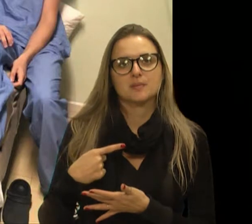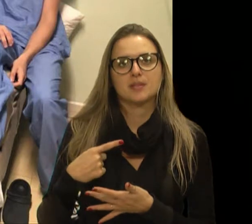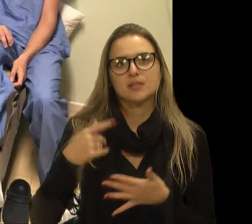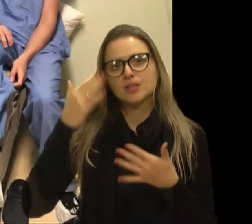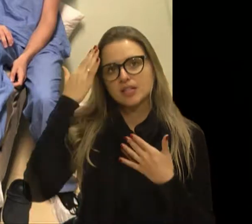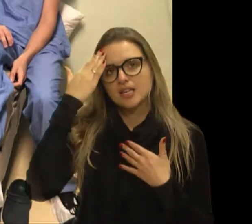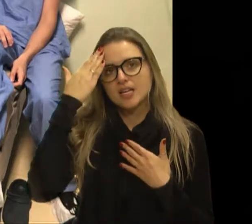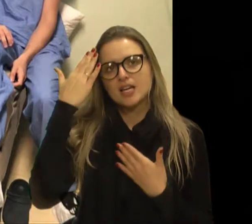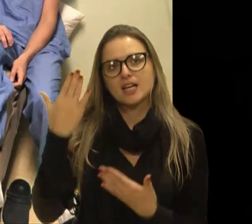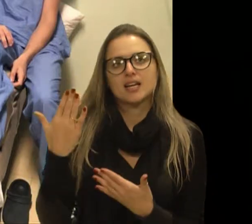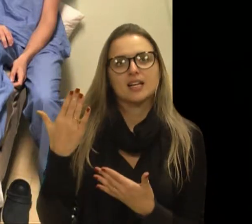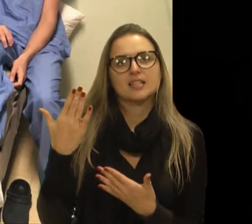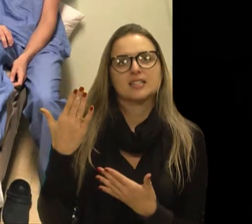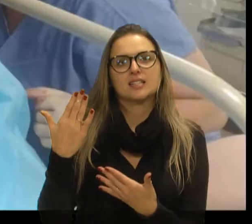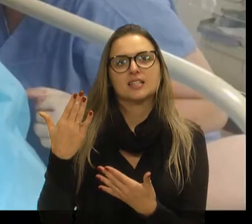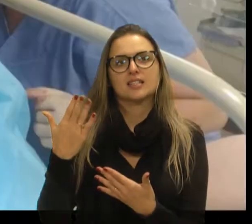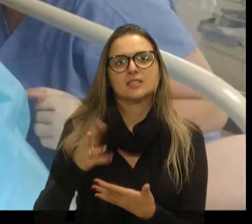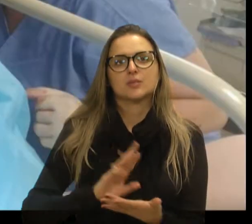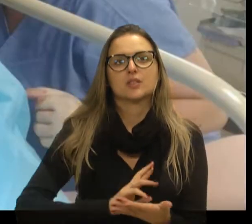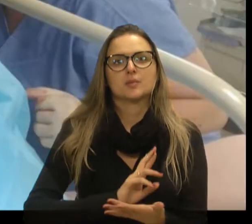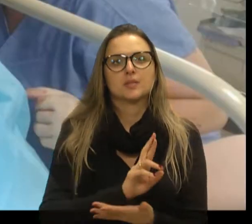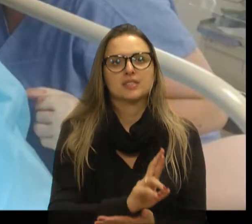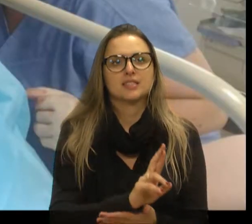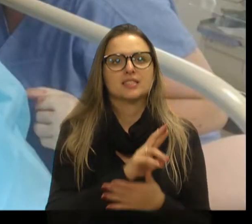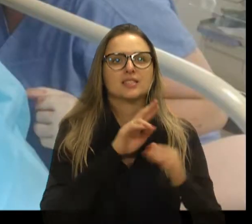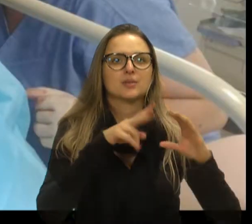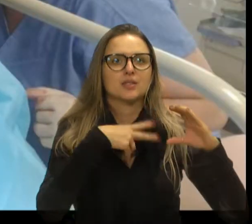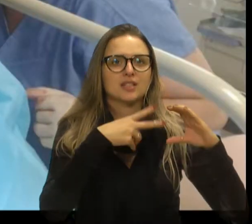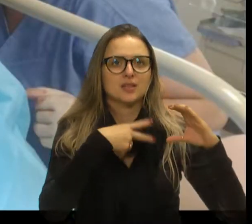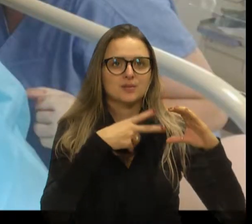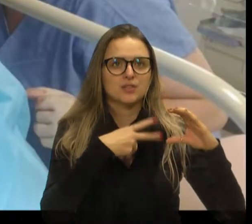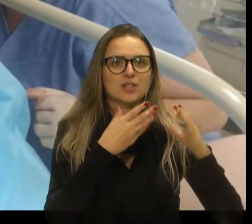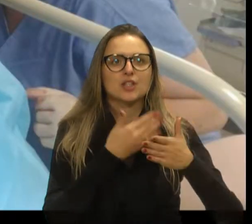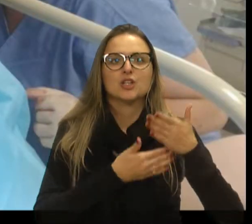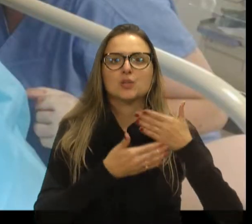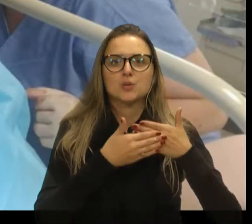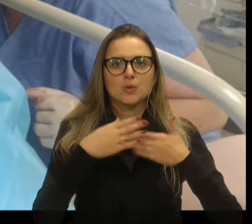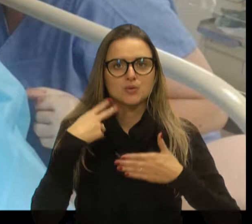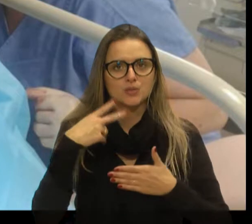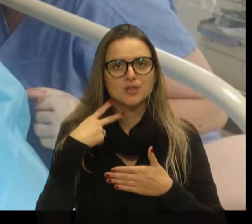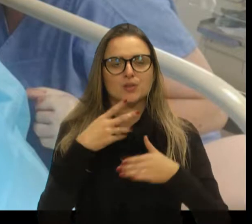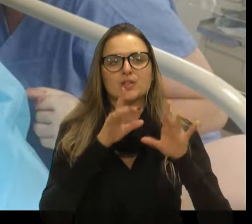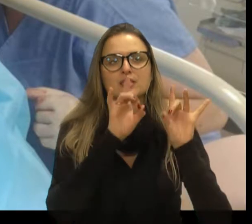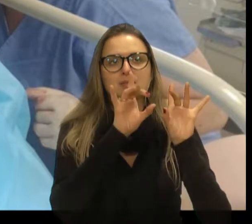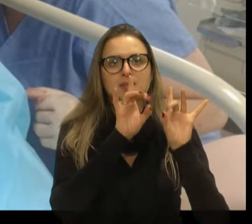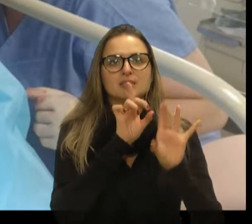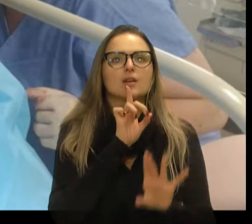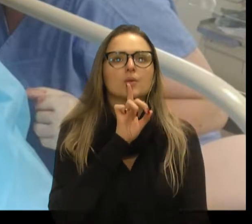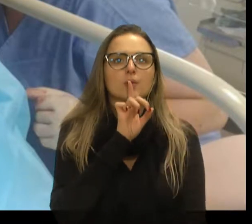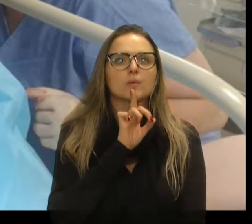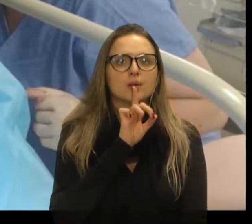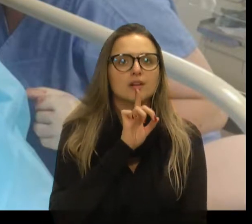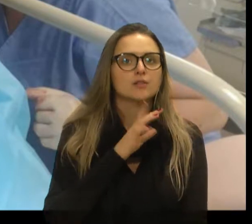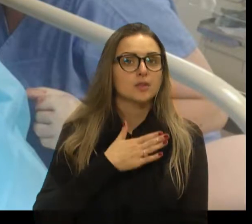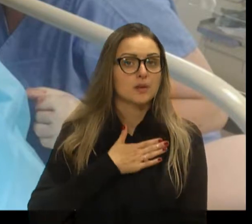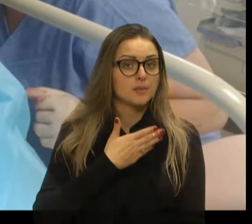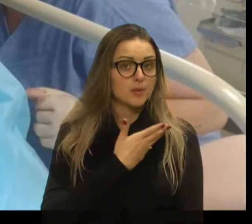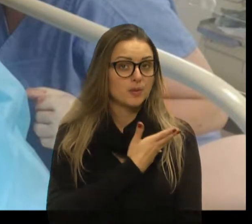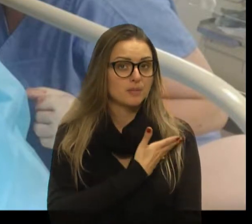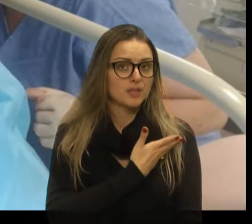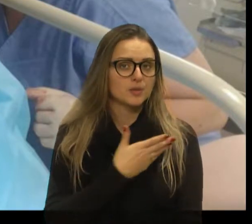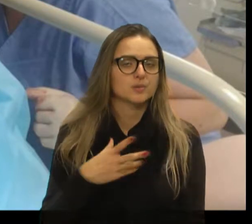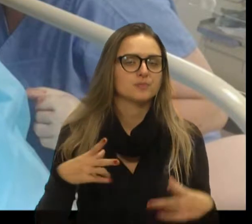Agradeço em nome da Câmara de Vereadores, né, a todos os vereadores, em especial o Alberto Meneguzzi, que é meu amigo